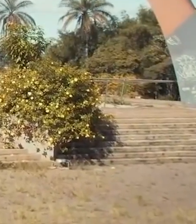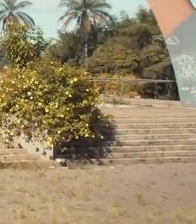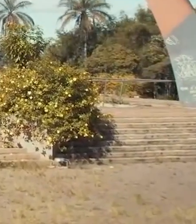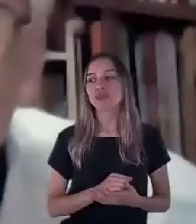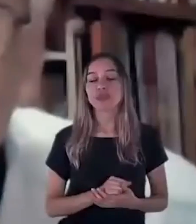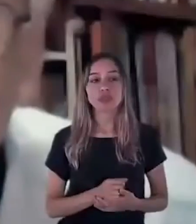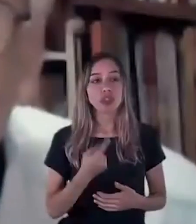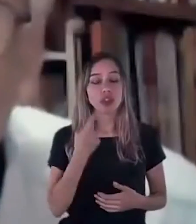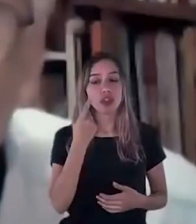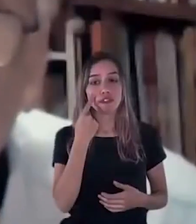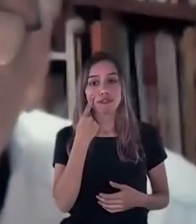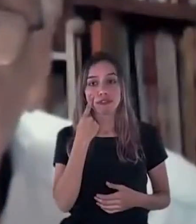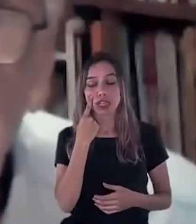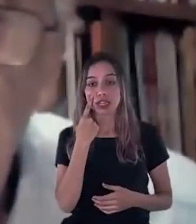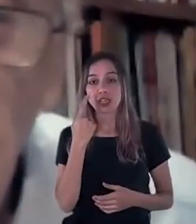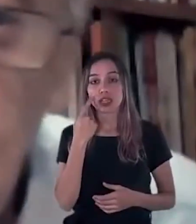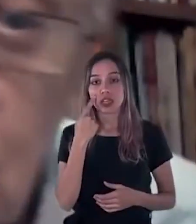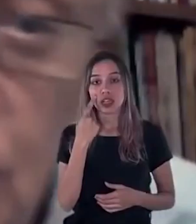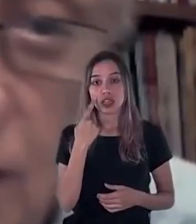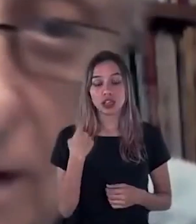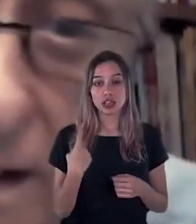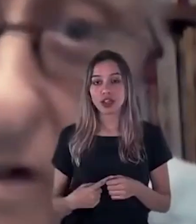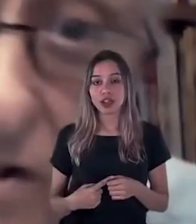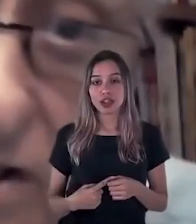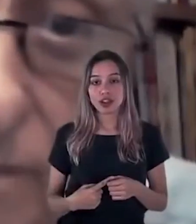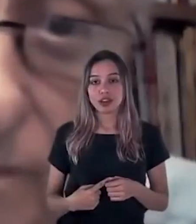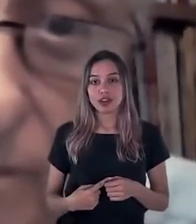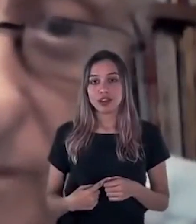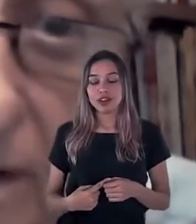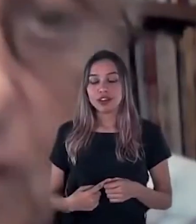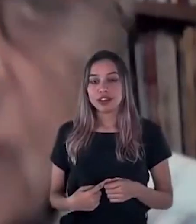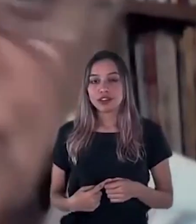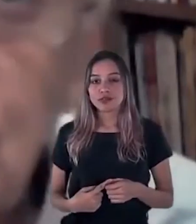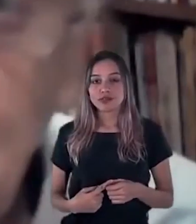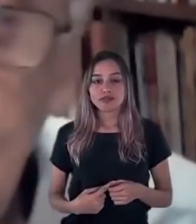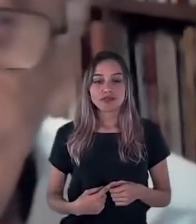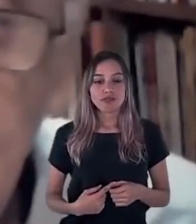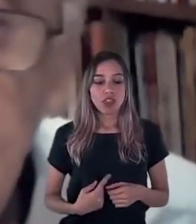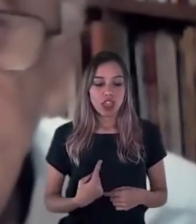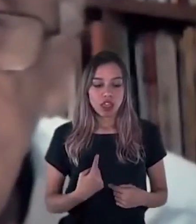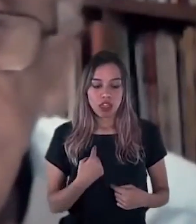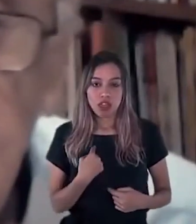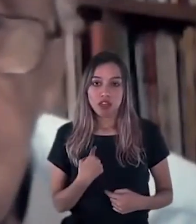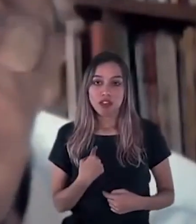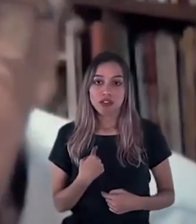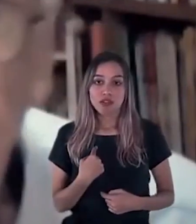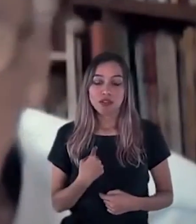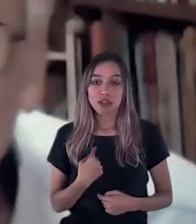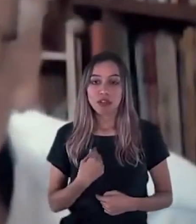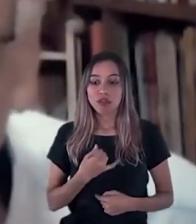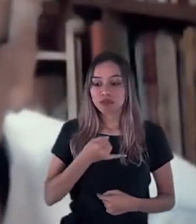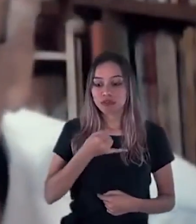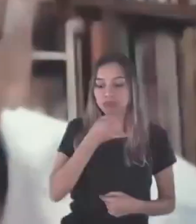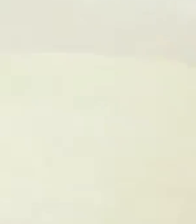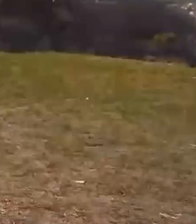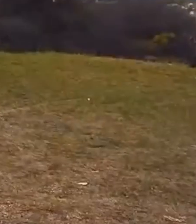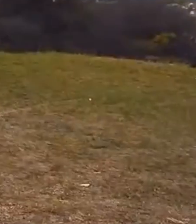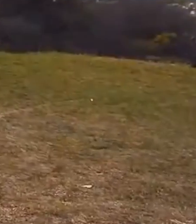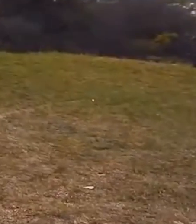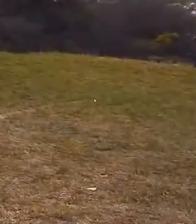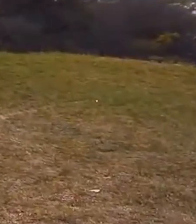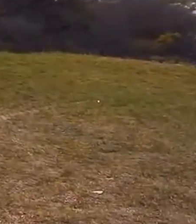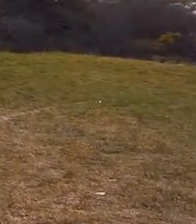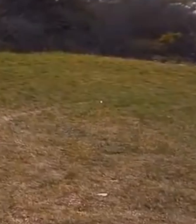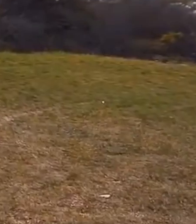eu nasci em Itabira e por isso eu sou triste, orgulhoso, de ferro.